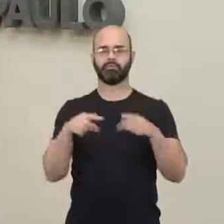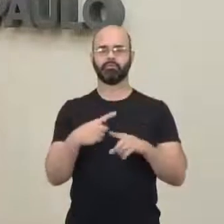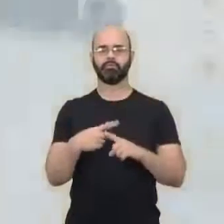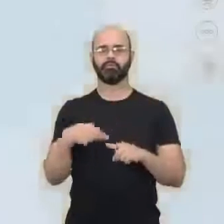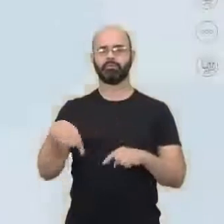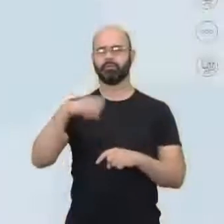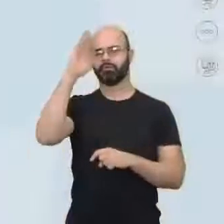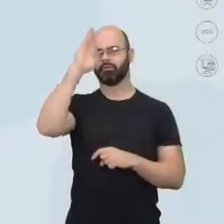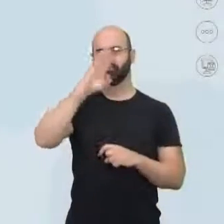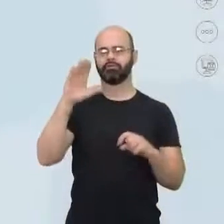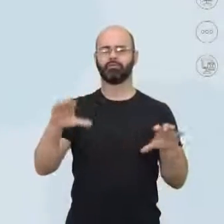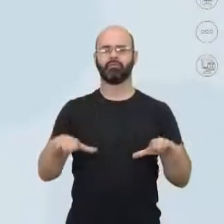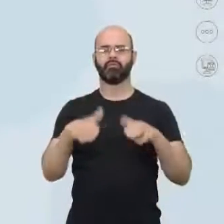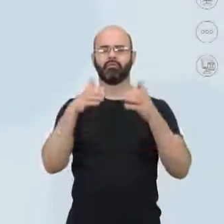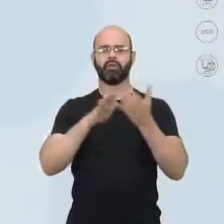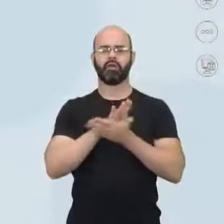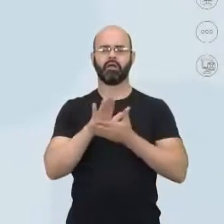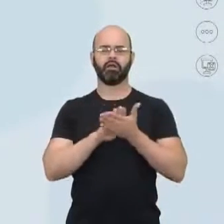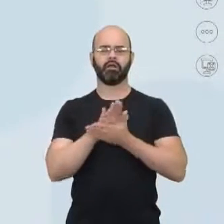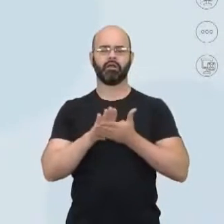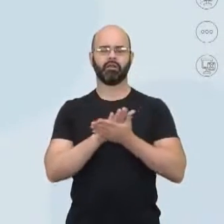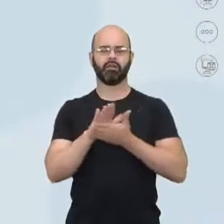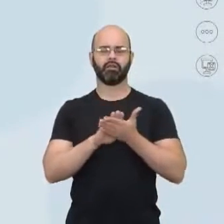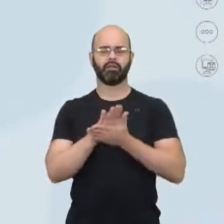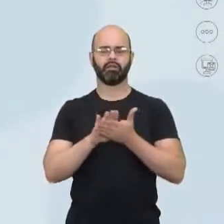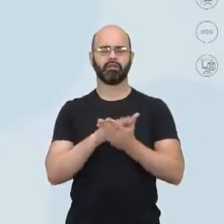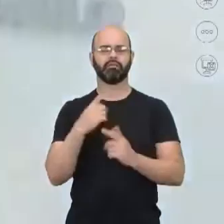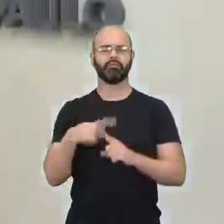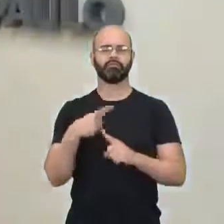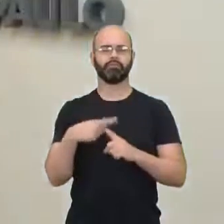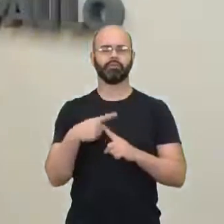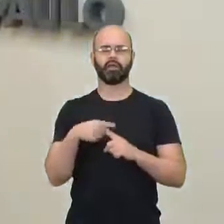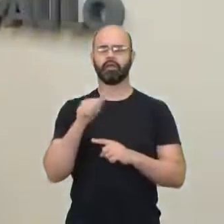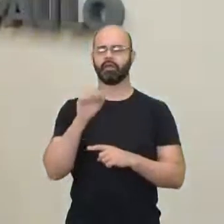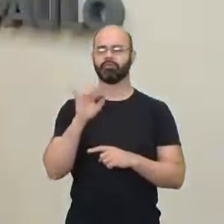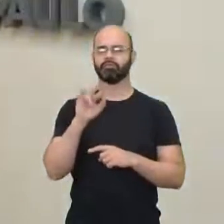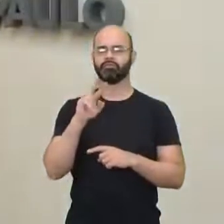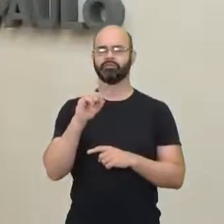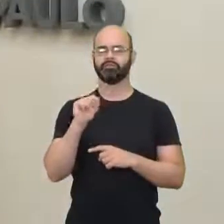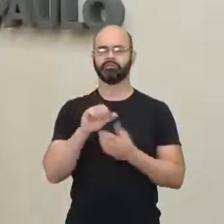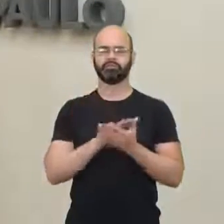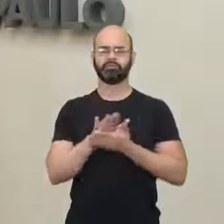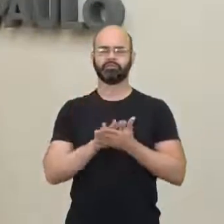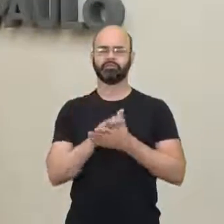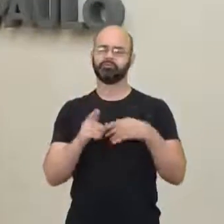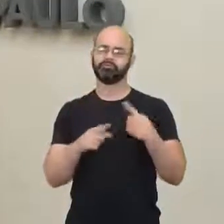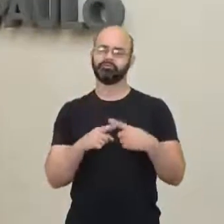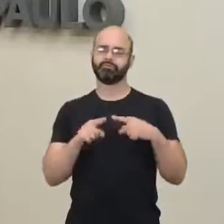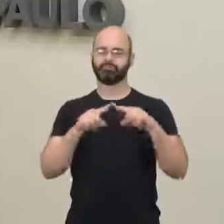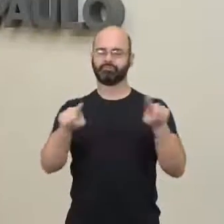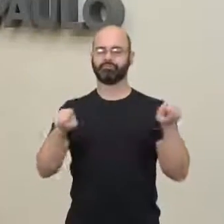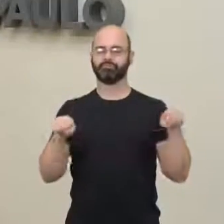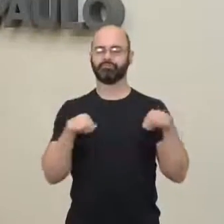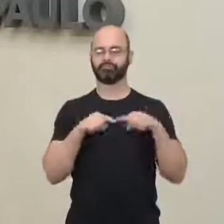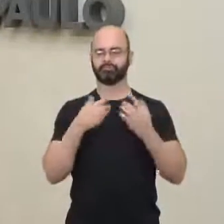vulcões ativos, aí o professor pode trabalhar com os alunos aí na sala de aula ou via online. Mas